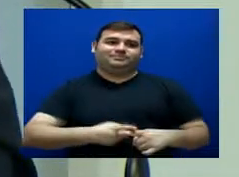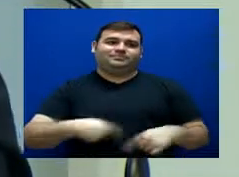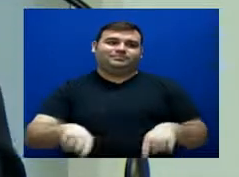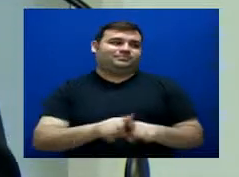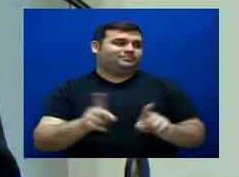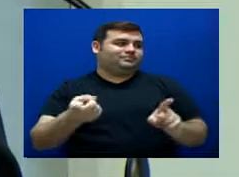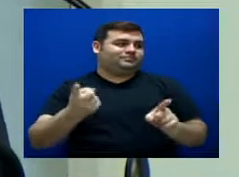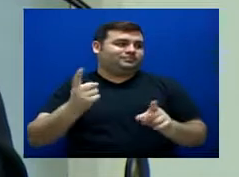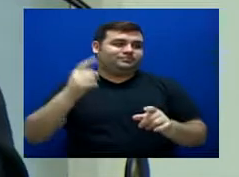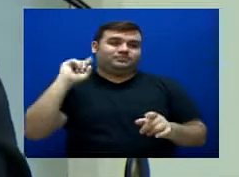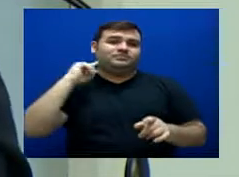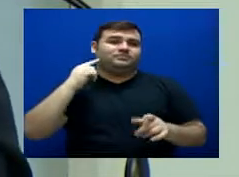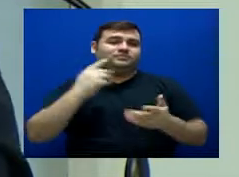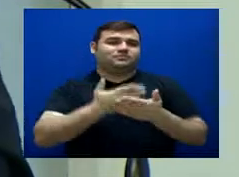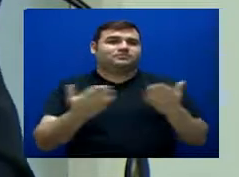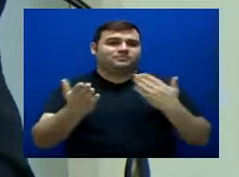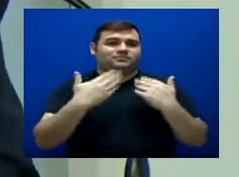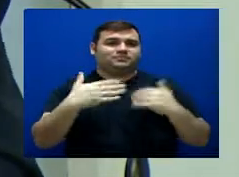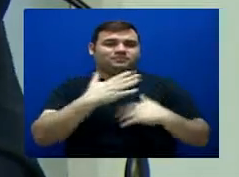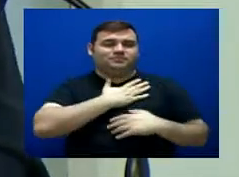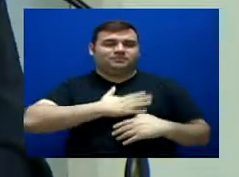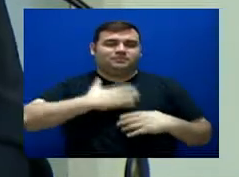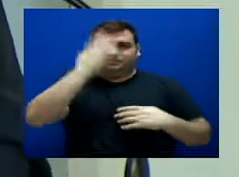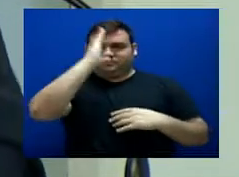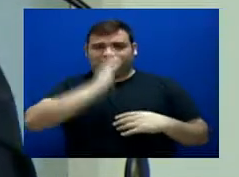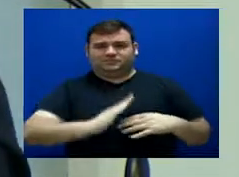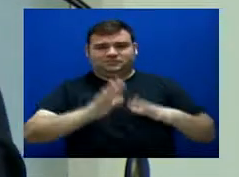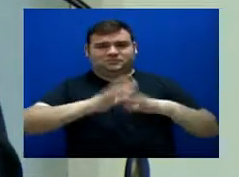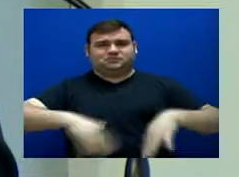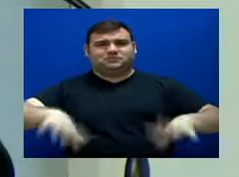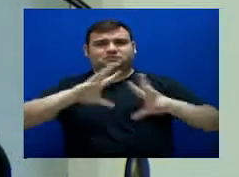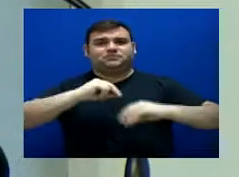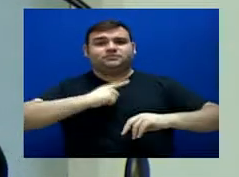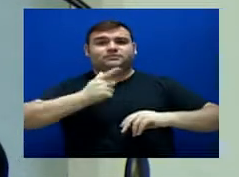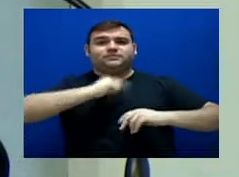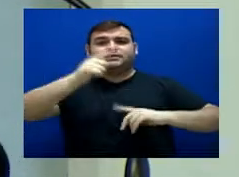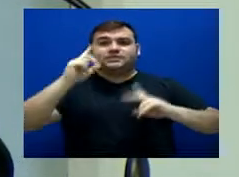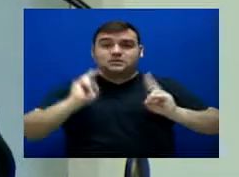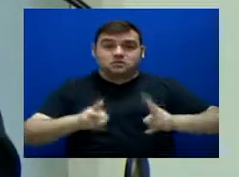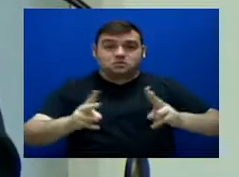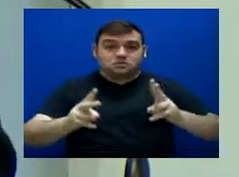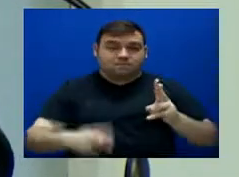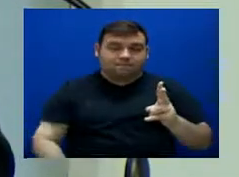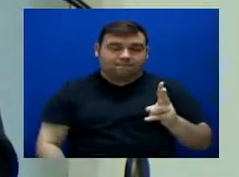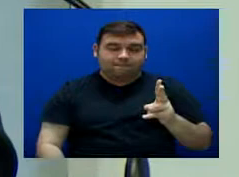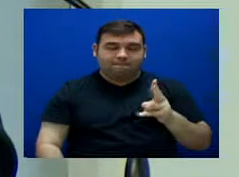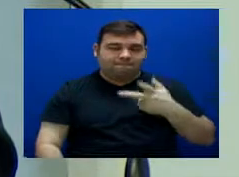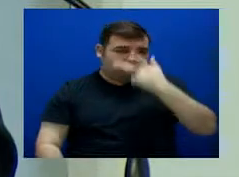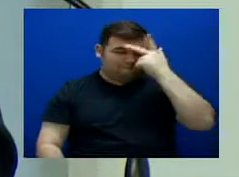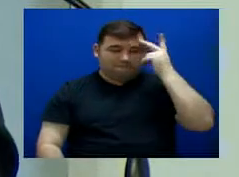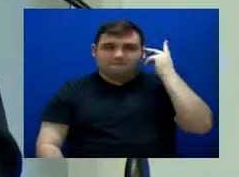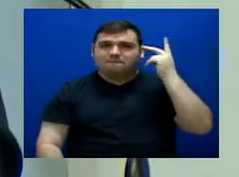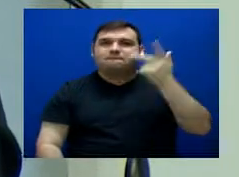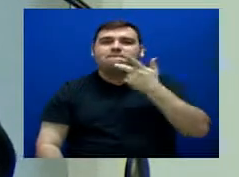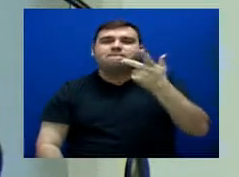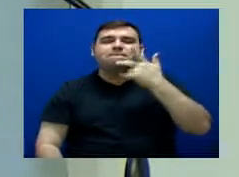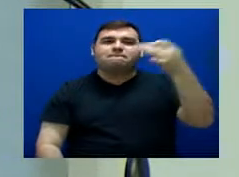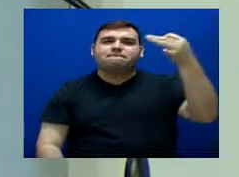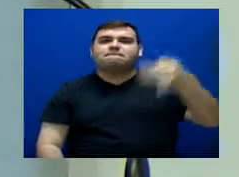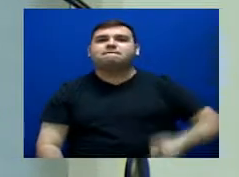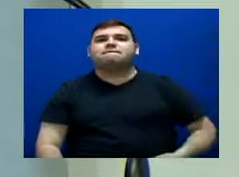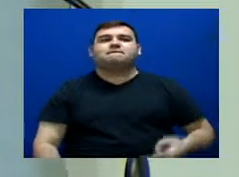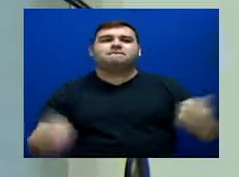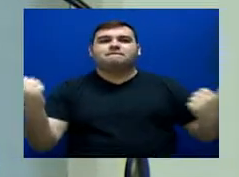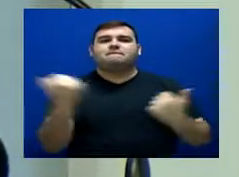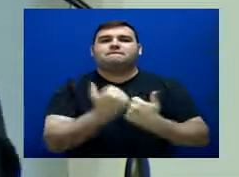bom estar falado por vocês. E por o nosso Brasil, que surge uma pessoa que verdadeiramente fale pela população.